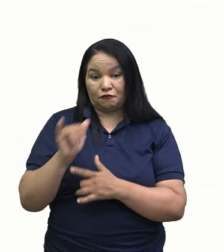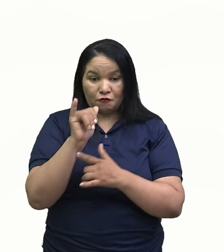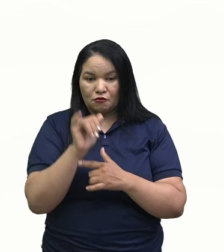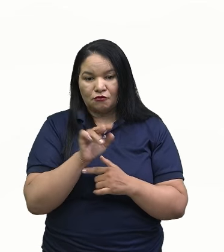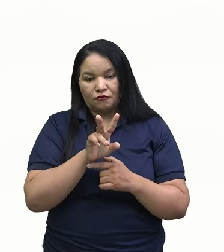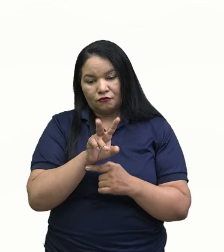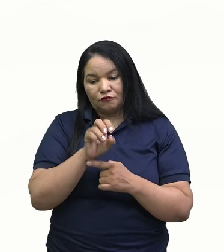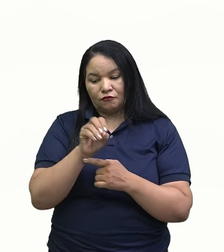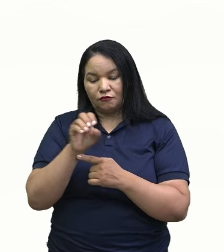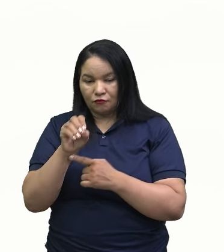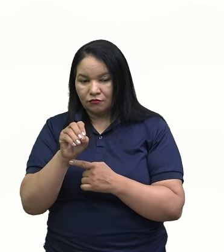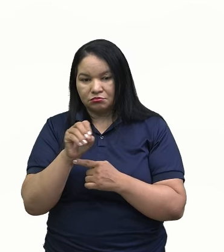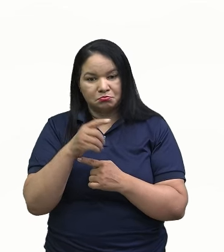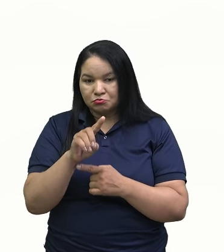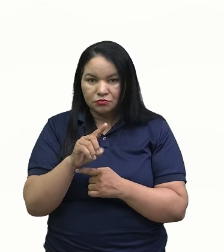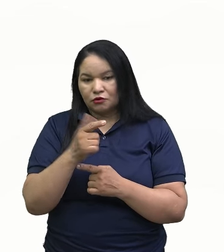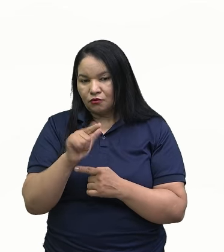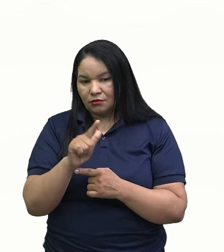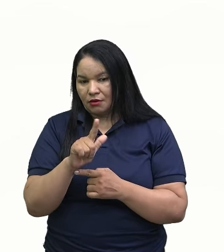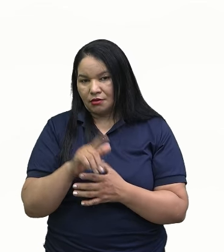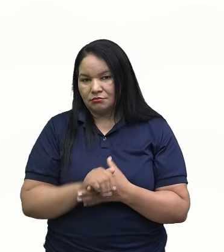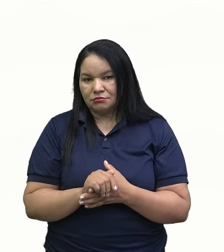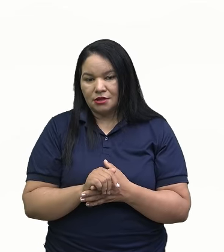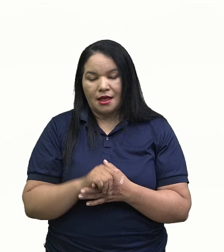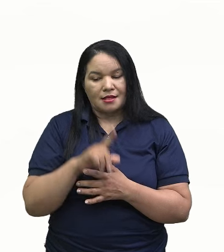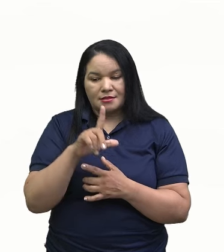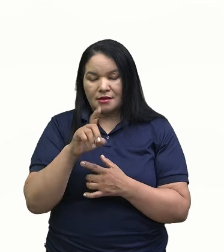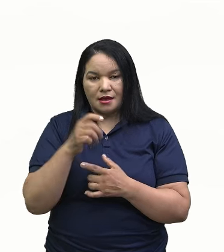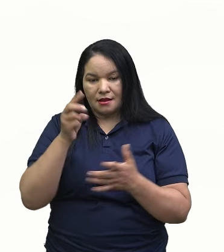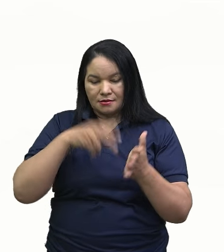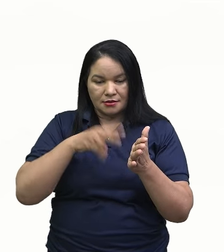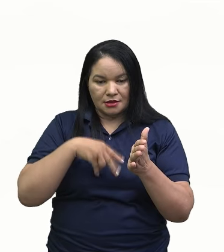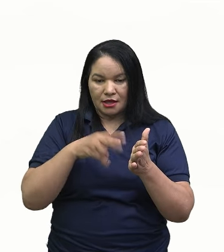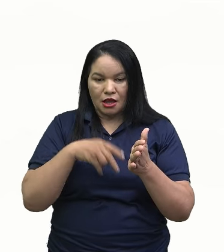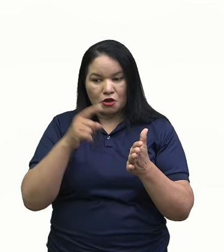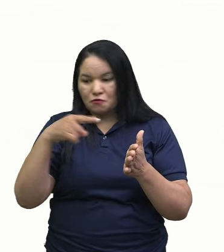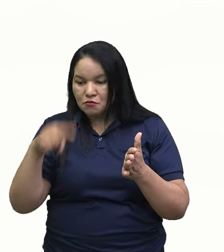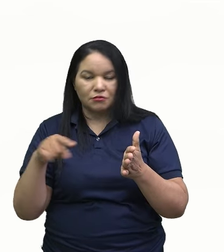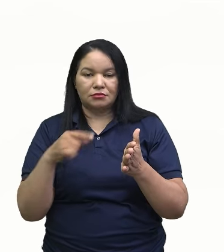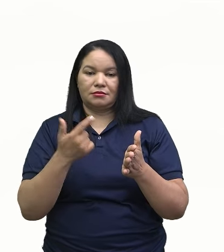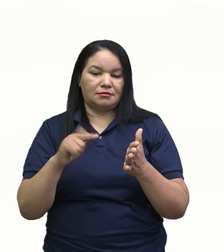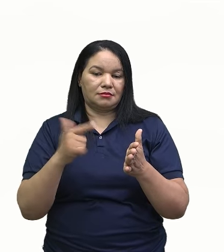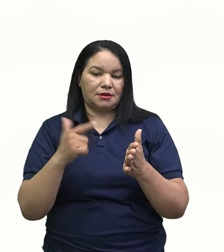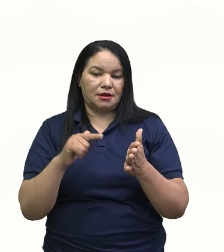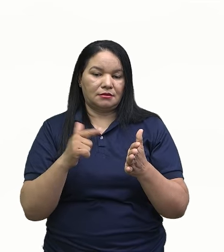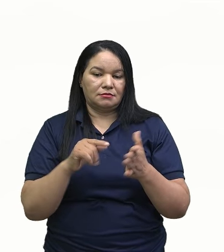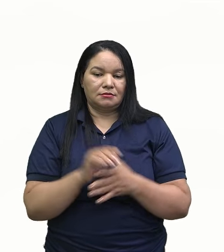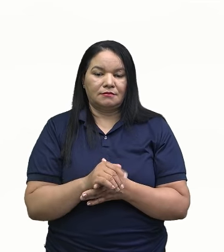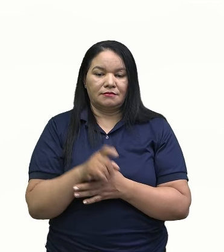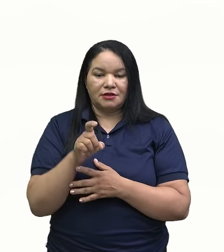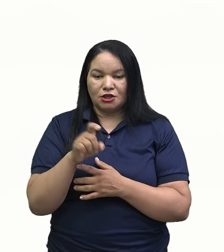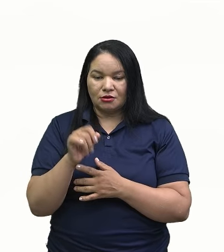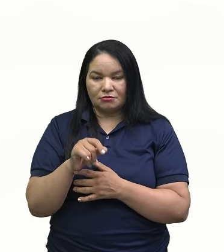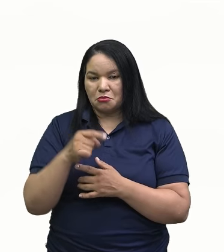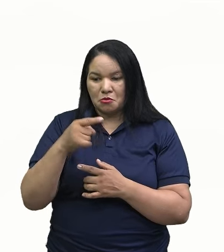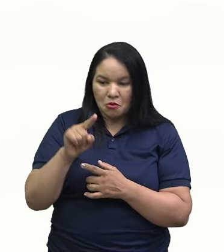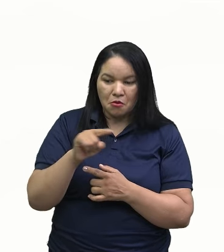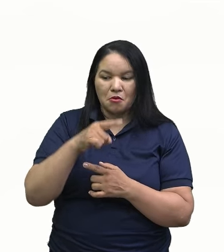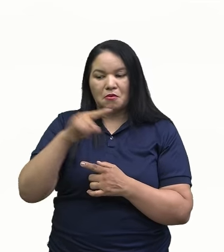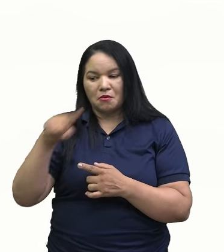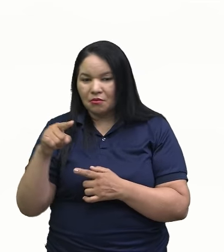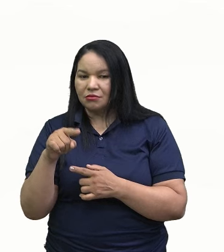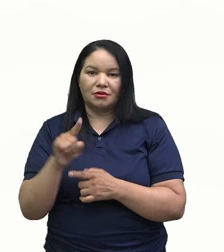acento. Eu não utilizo mais leem desta forma. É tudo sem acento e também não vou utilizar assim, nem assim, nada